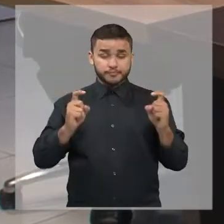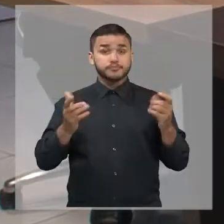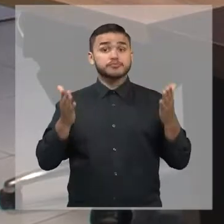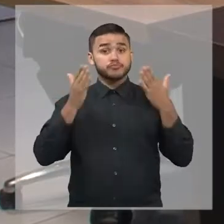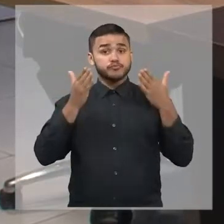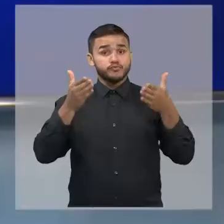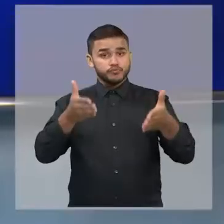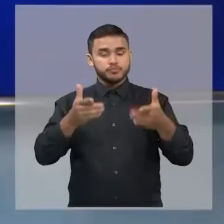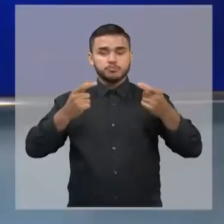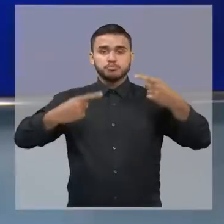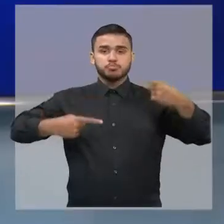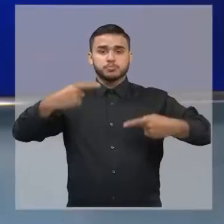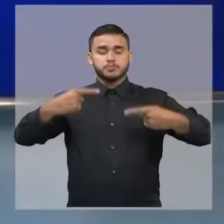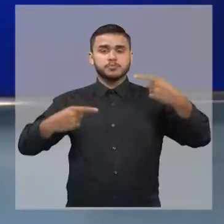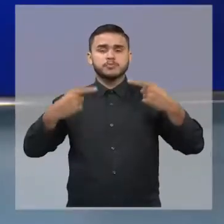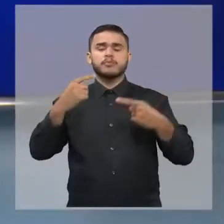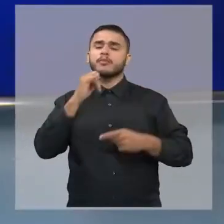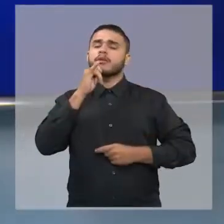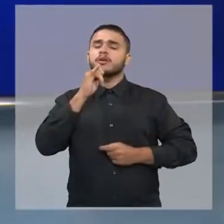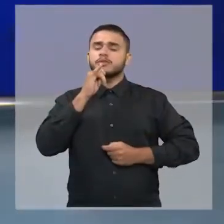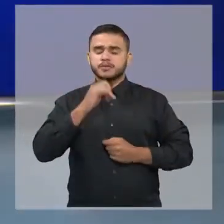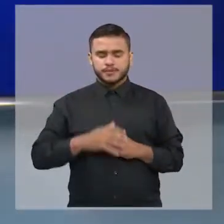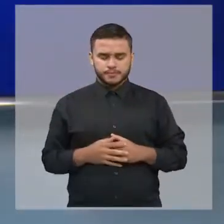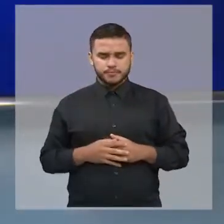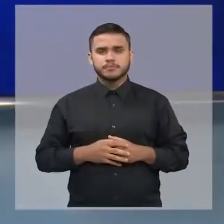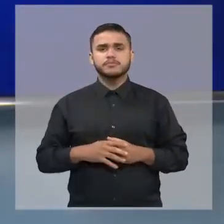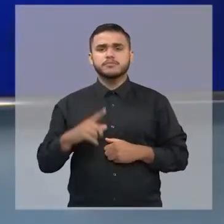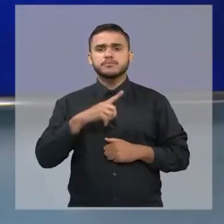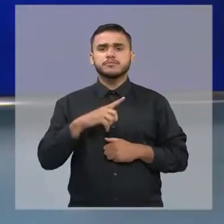política, agora, a partir dos resultados